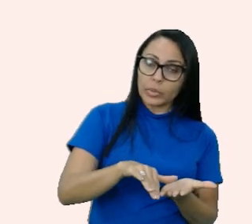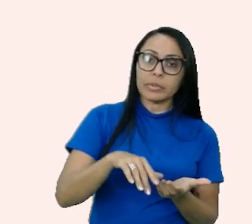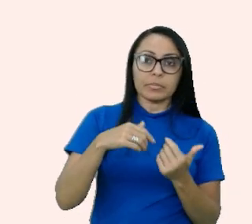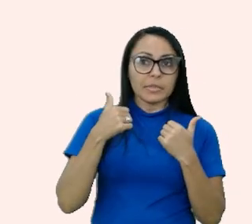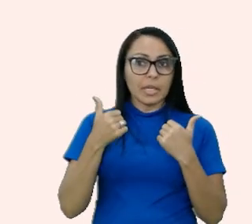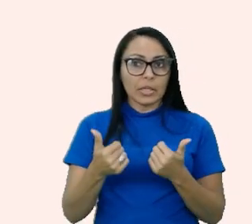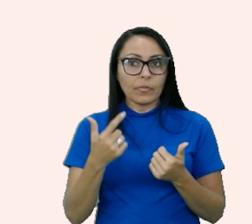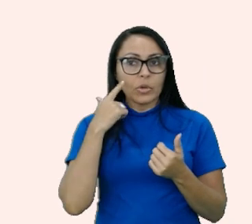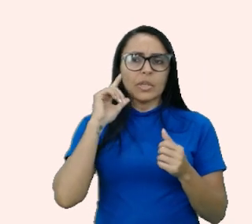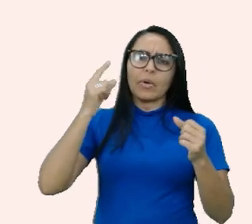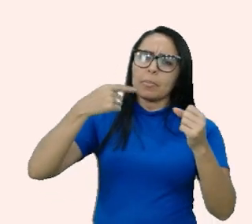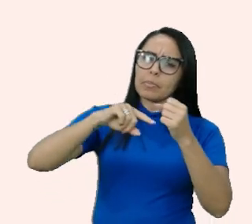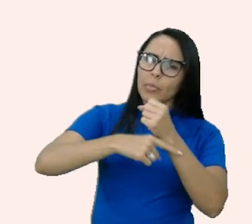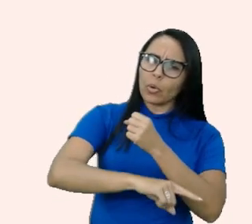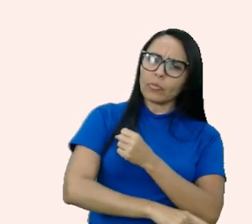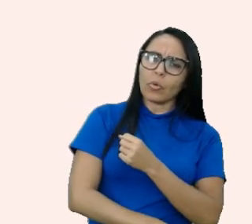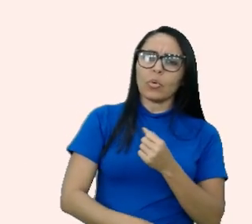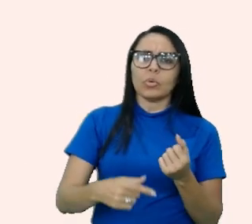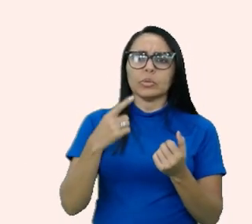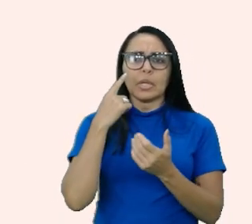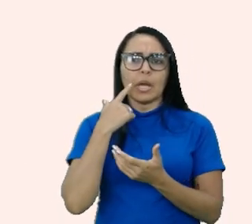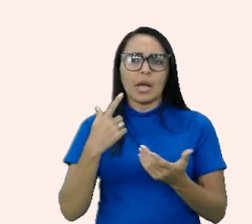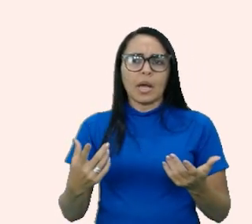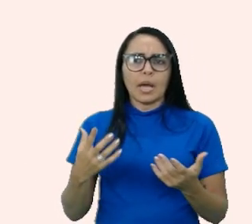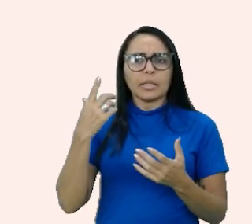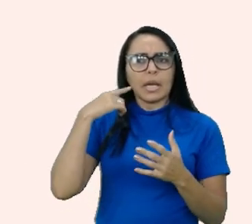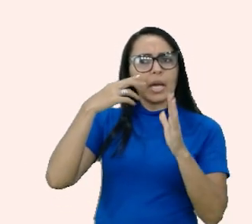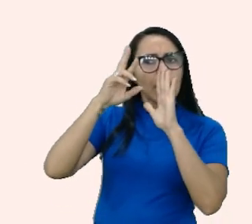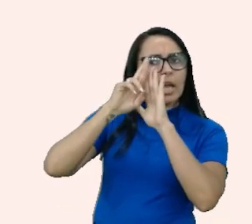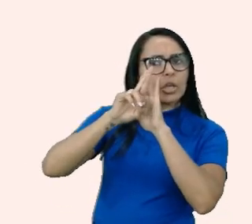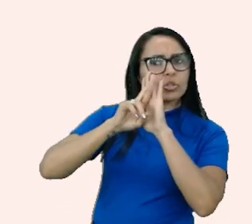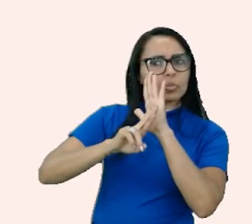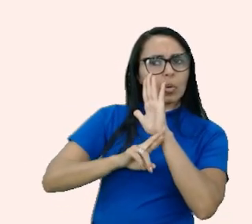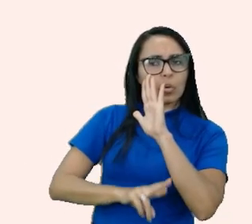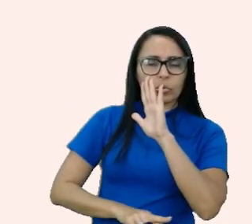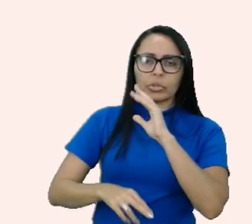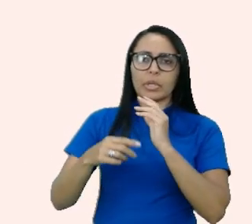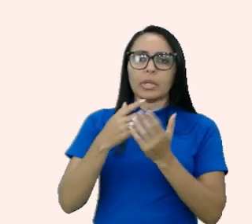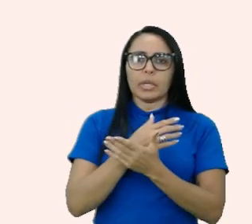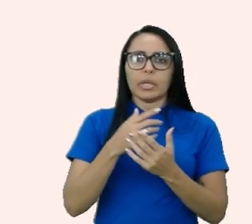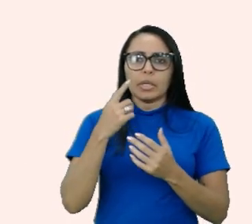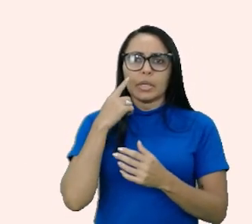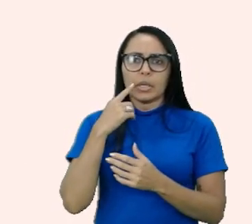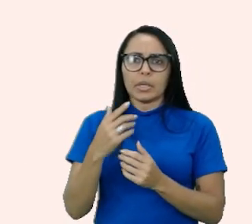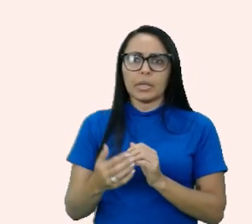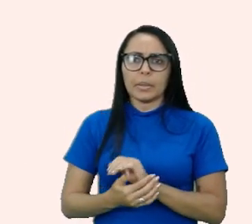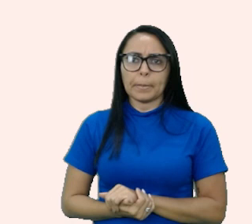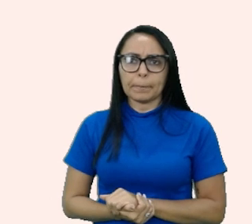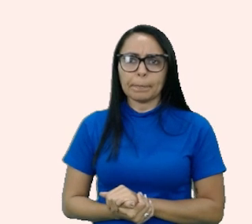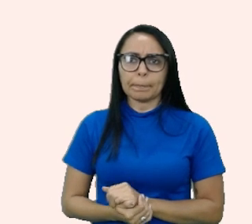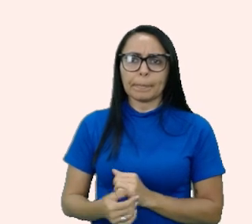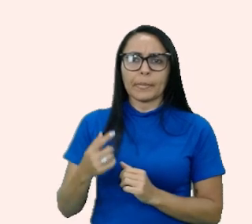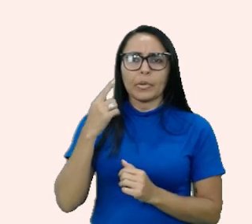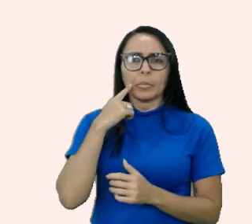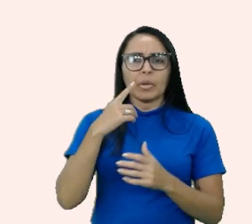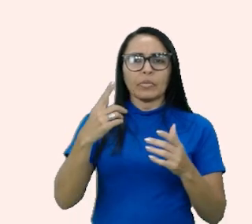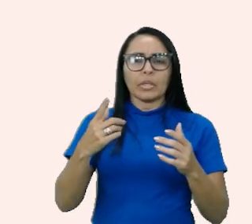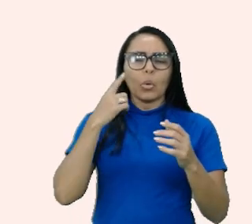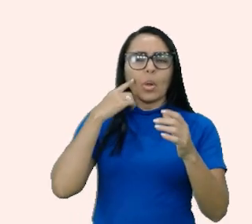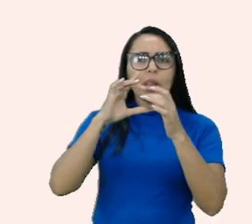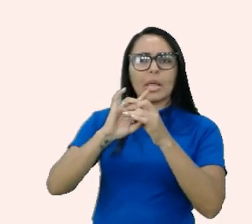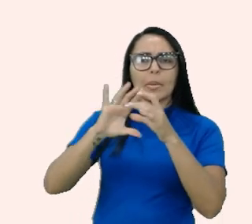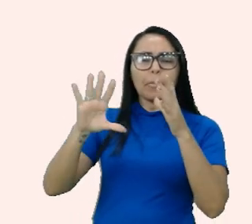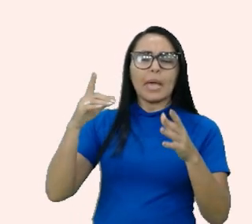vai aprofundar na resolução desse exercício. Vou ler com você, ó. O borrifador de atuação automática libera